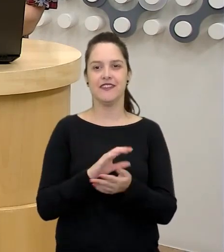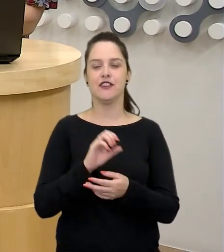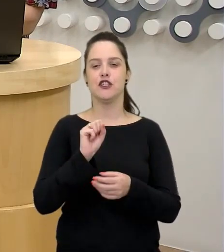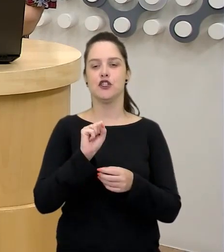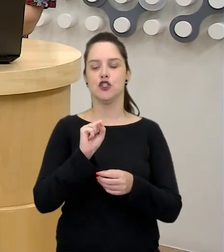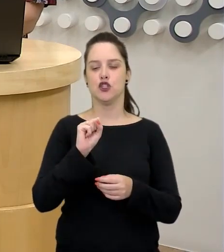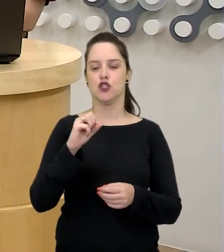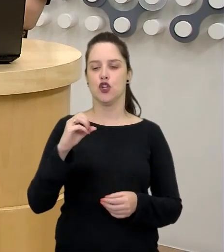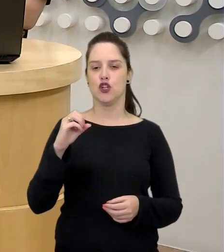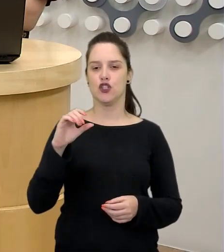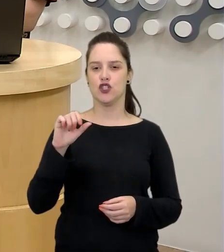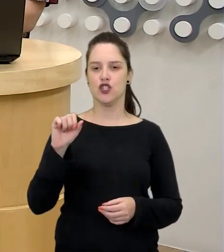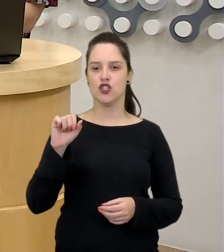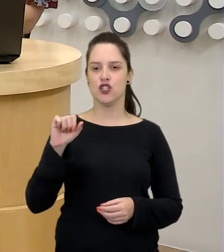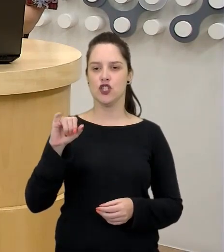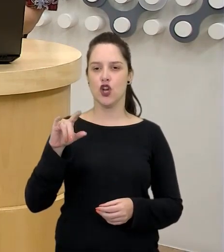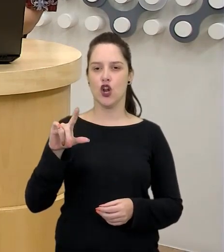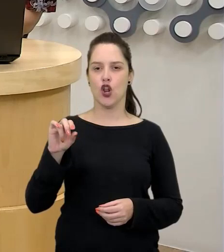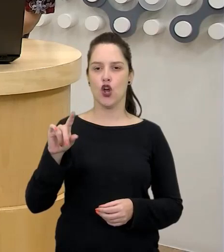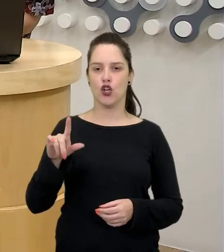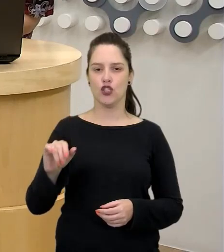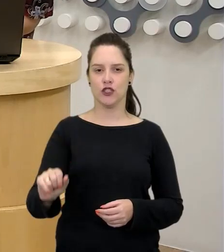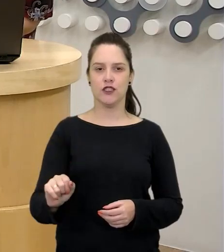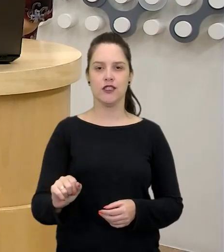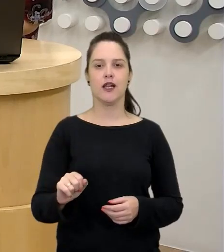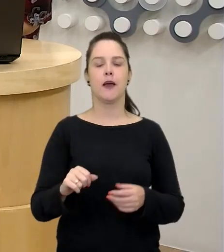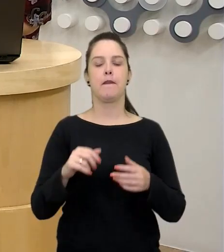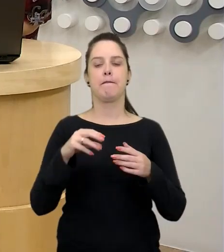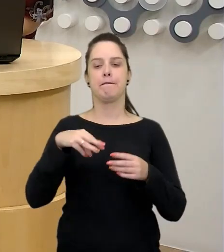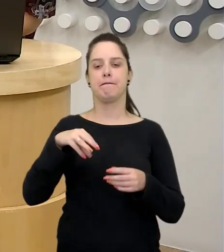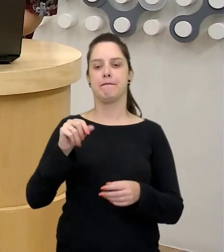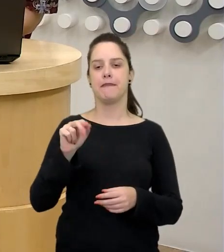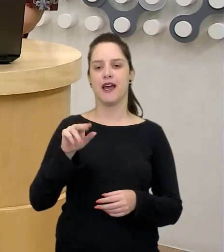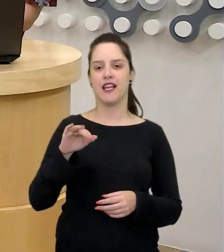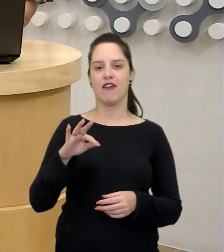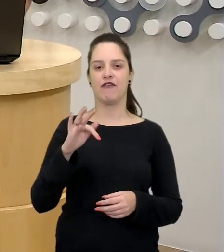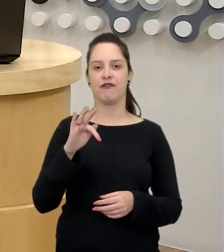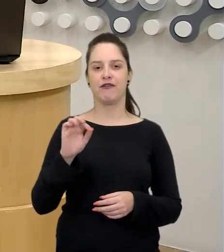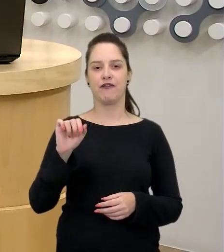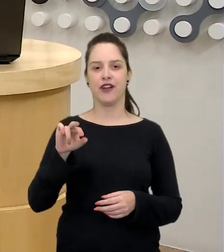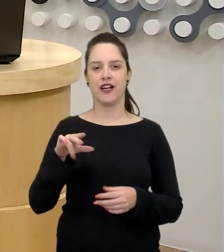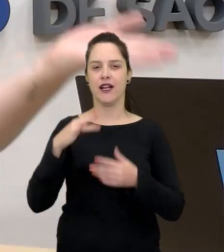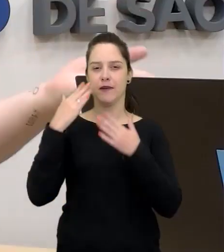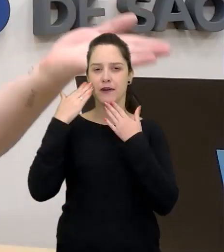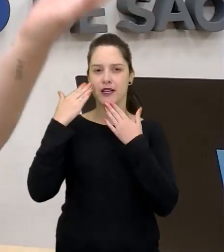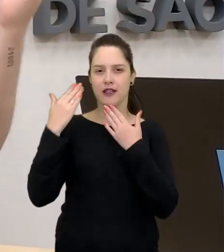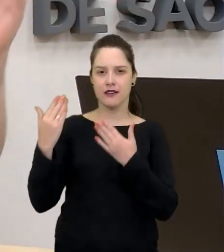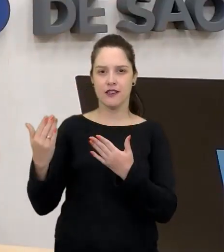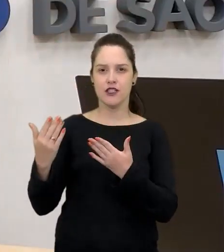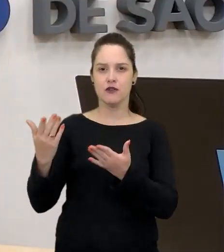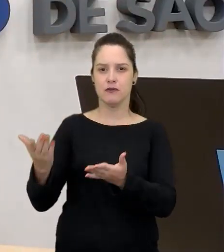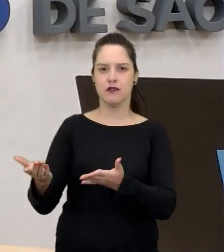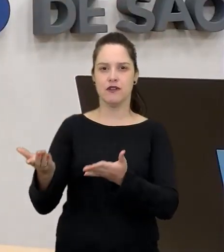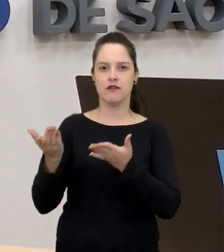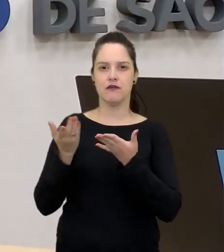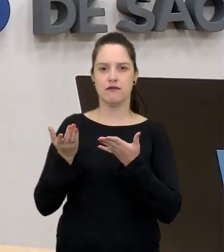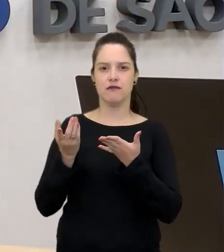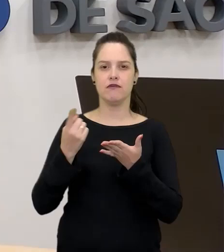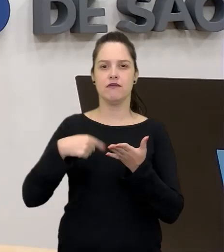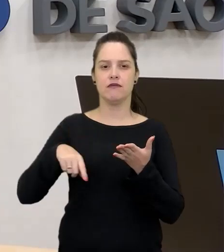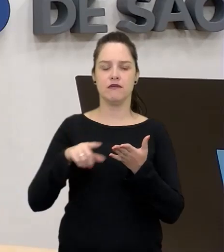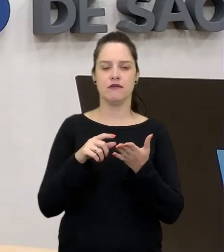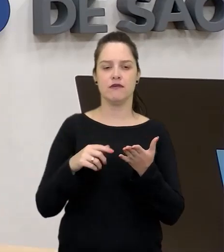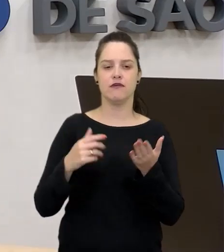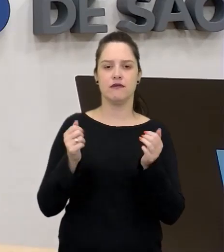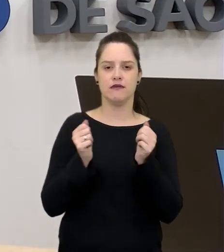sociologia também. Professora Maria Fernanda, bem-vinda. Obrigada, Ed. Obrigada pelo convite. Pessoal da